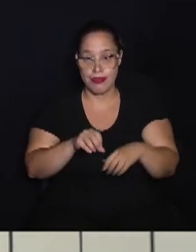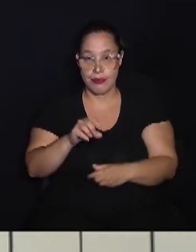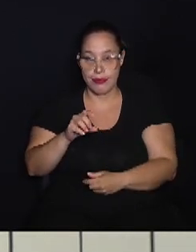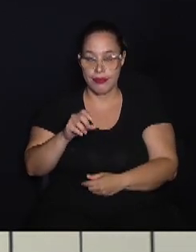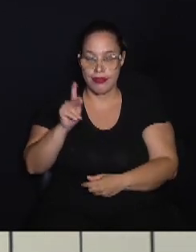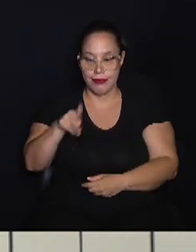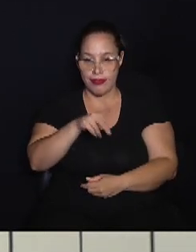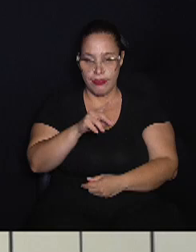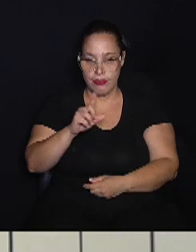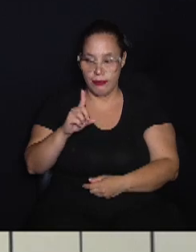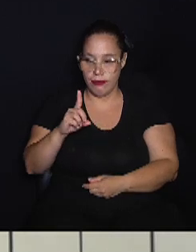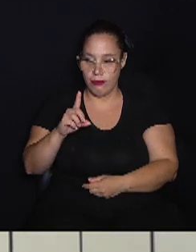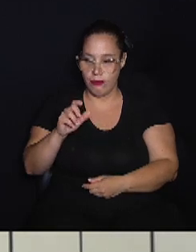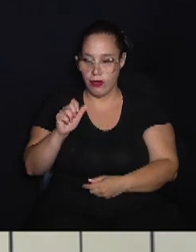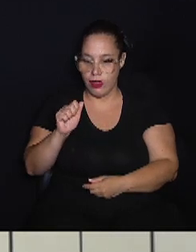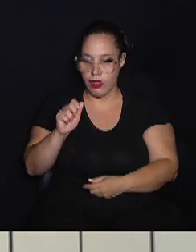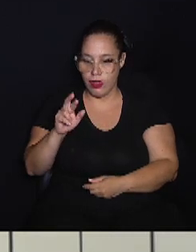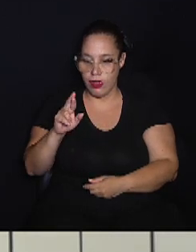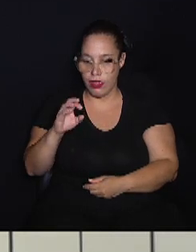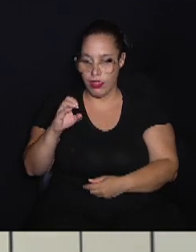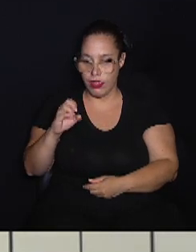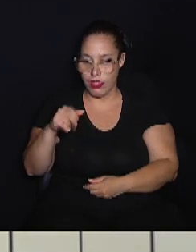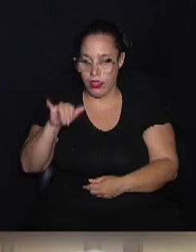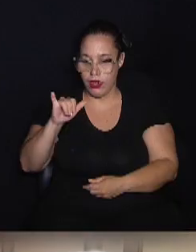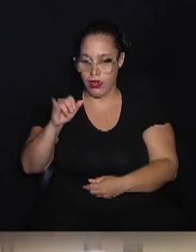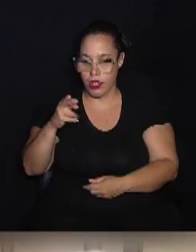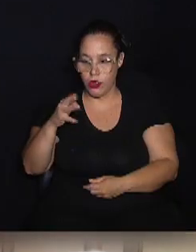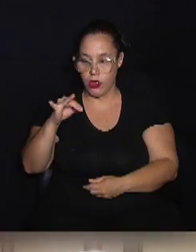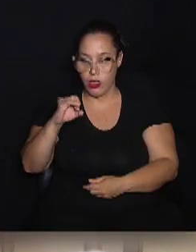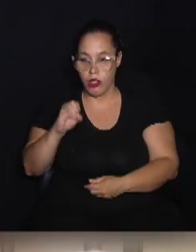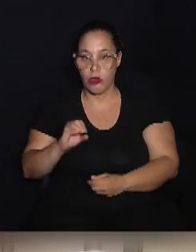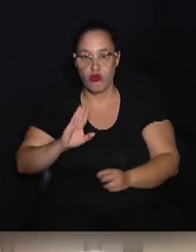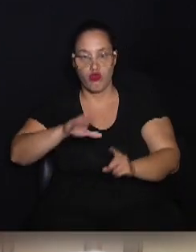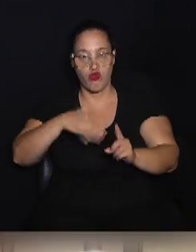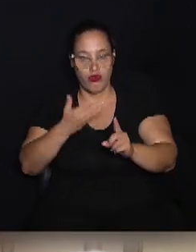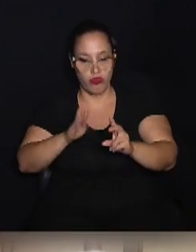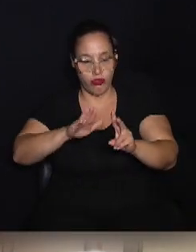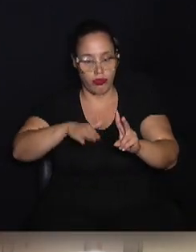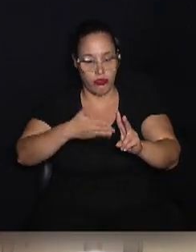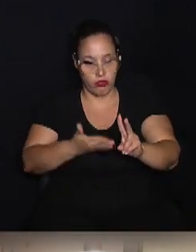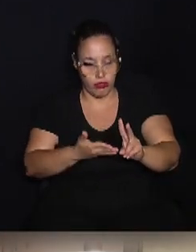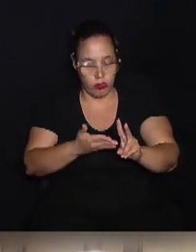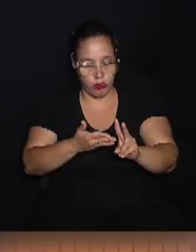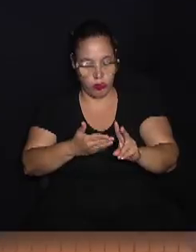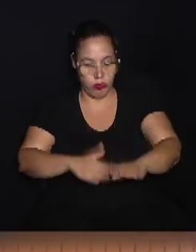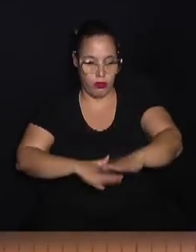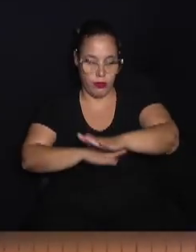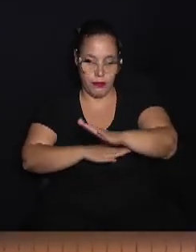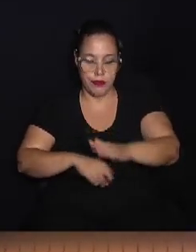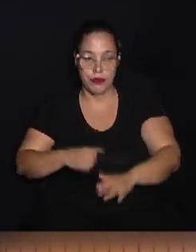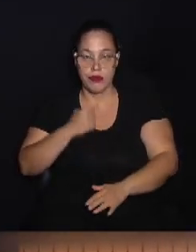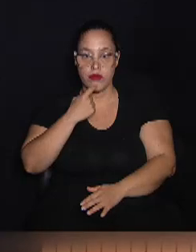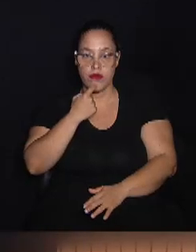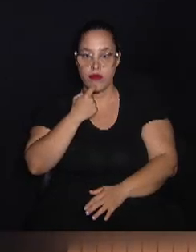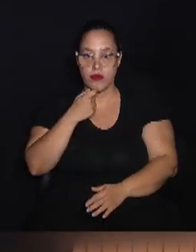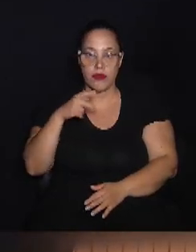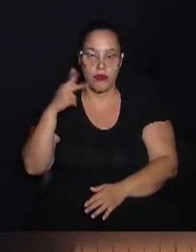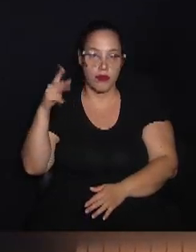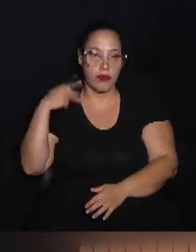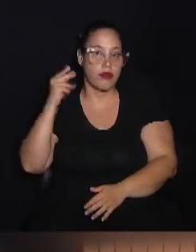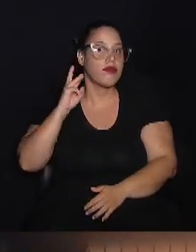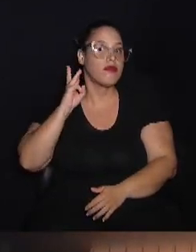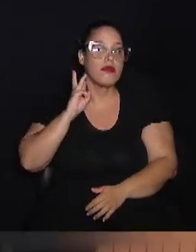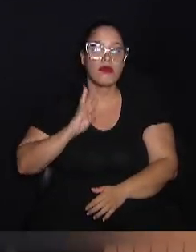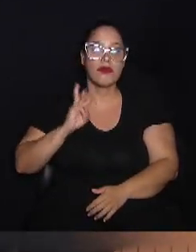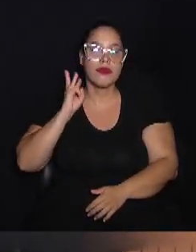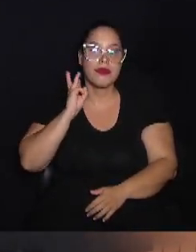Professor Darc Ribeiro em prestigiada sessão solene a câmara municipal por meio do vereador Cecílio